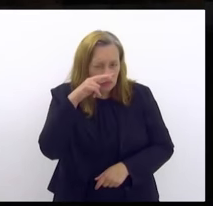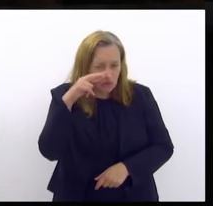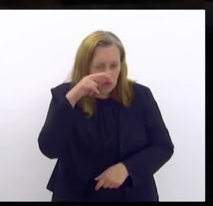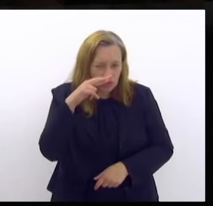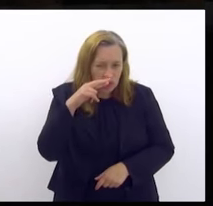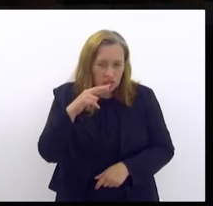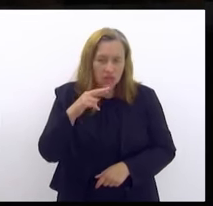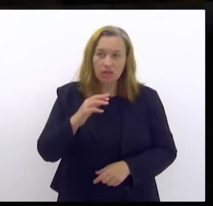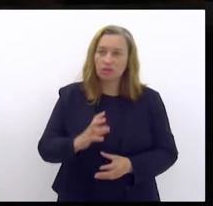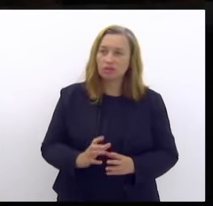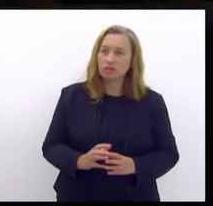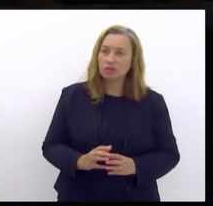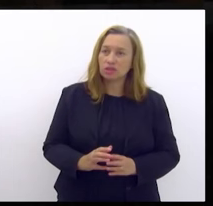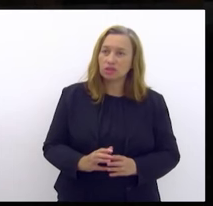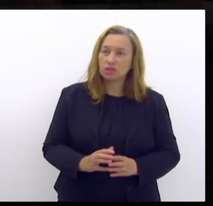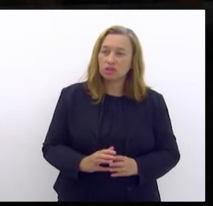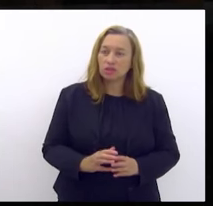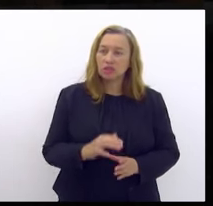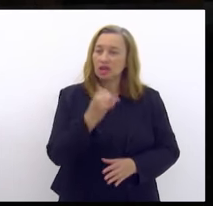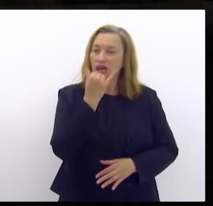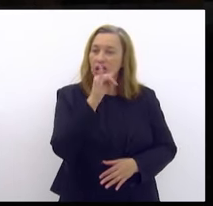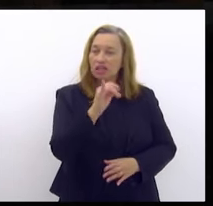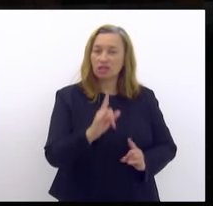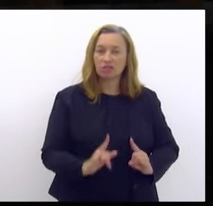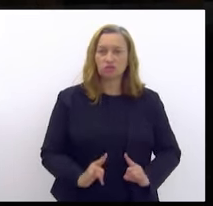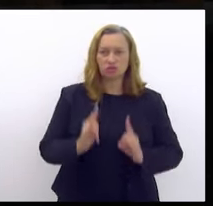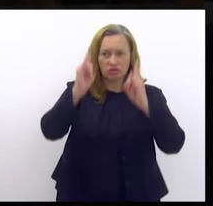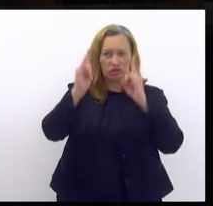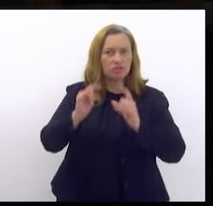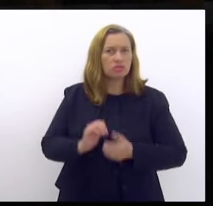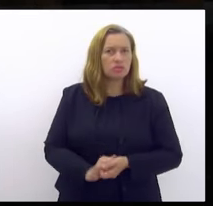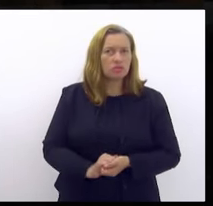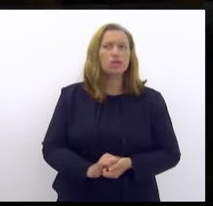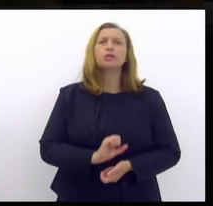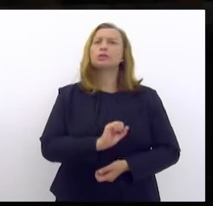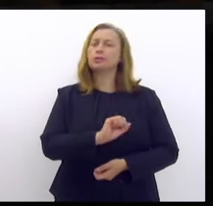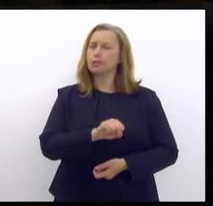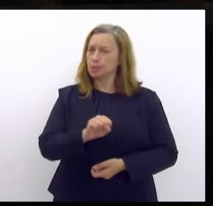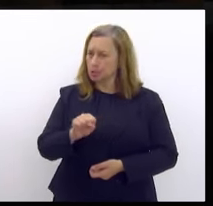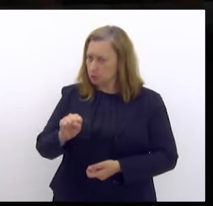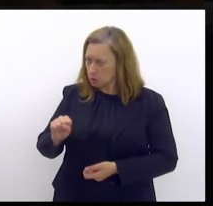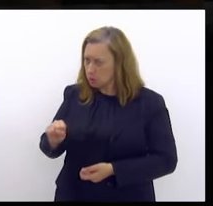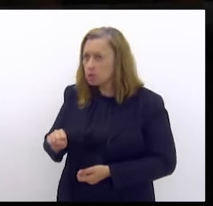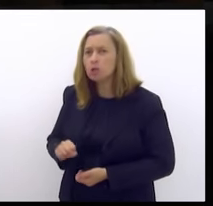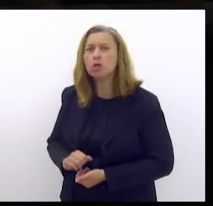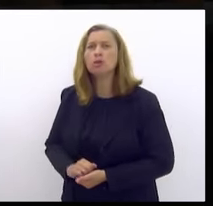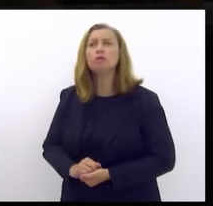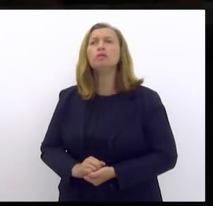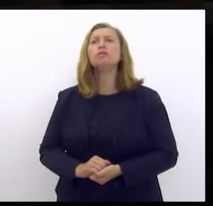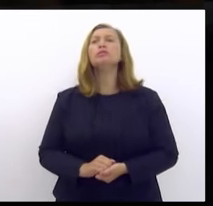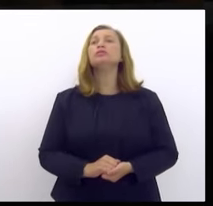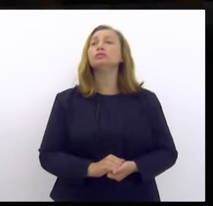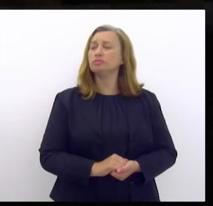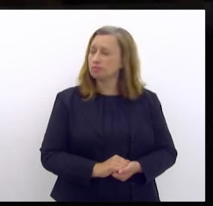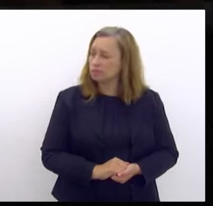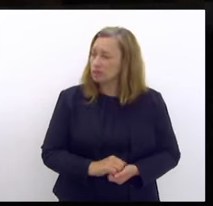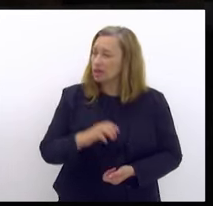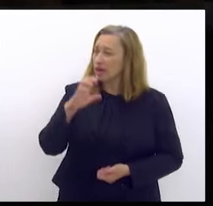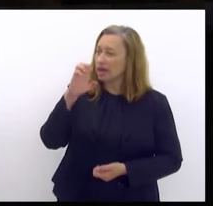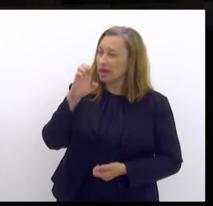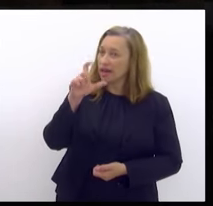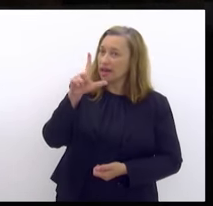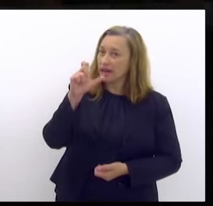das instalações elétricas de um edifício? Claro que sim. Será que um